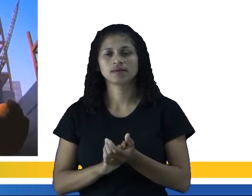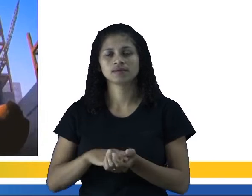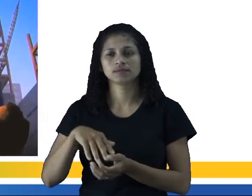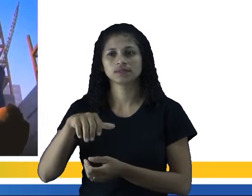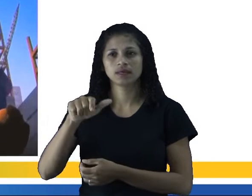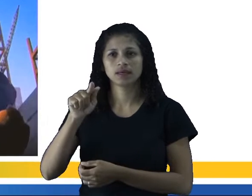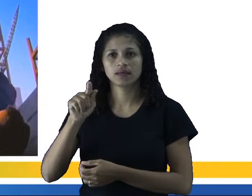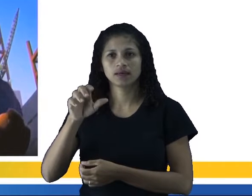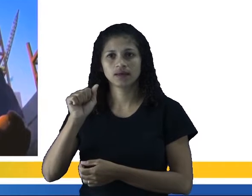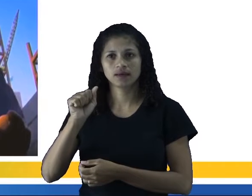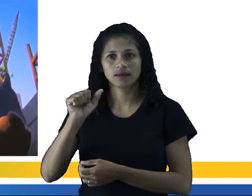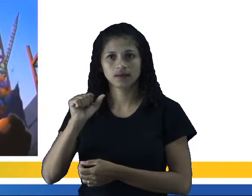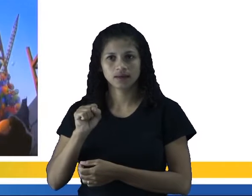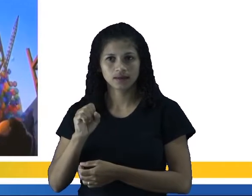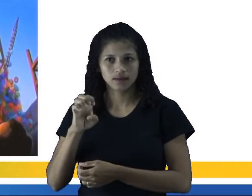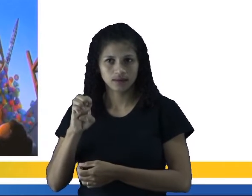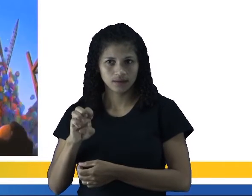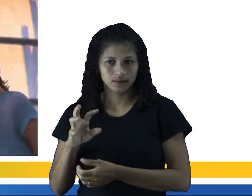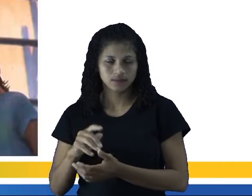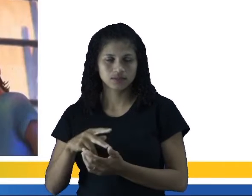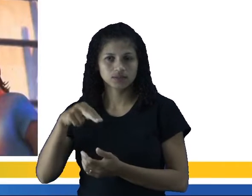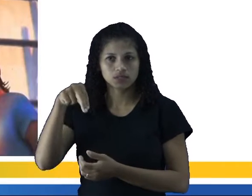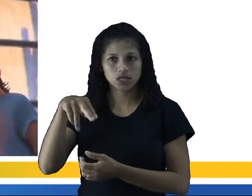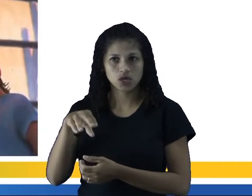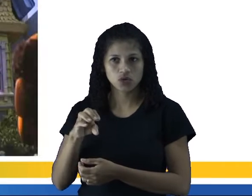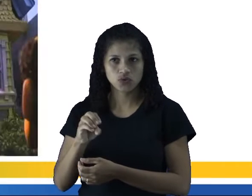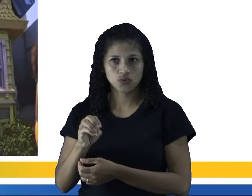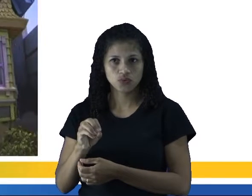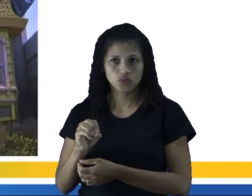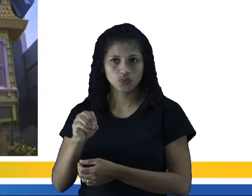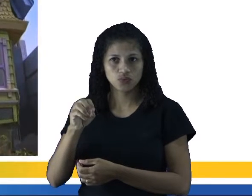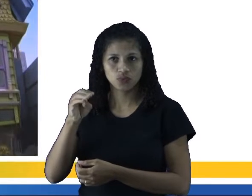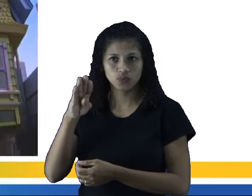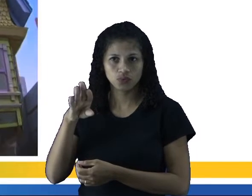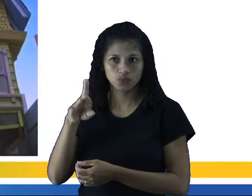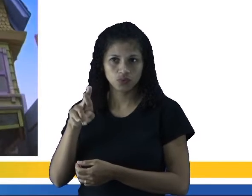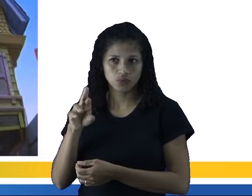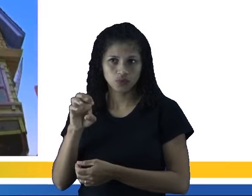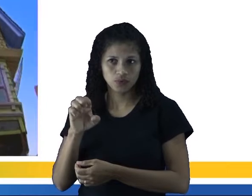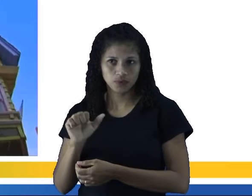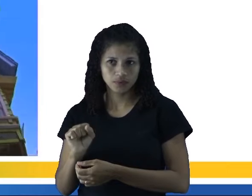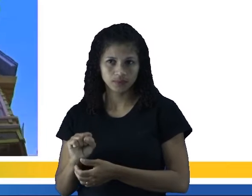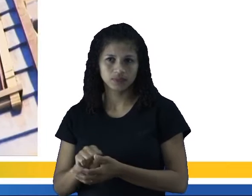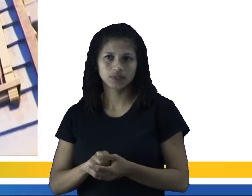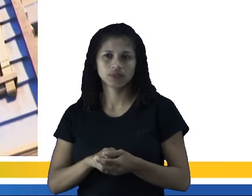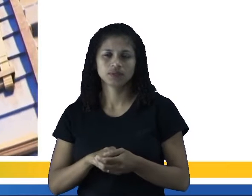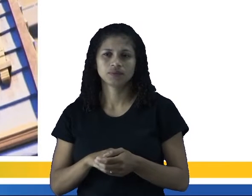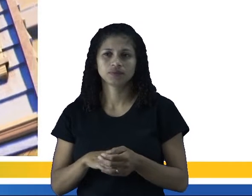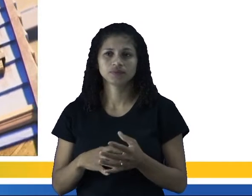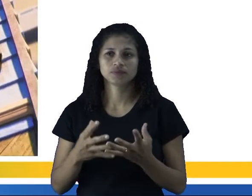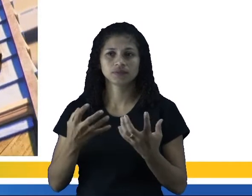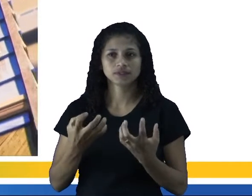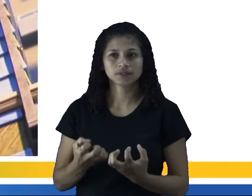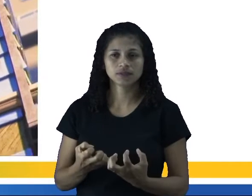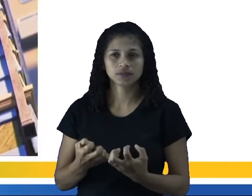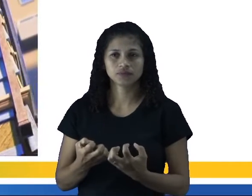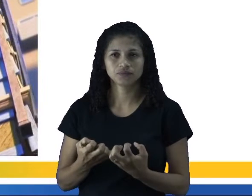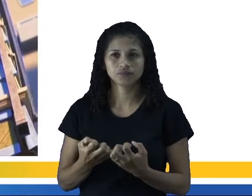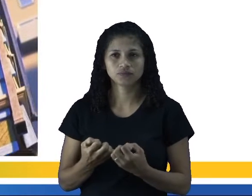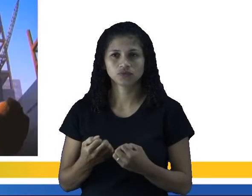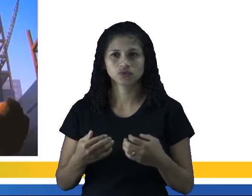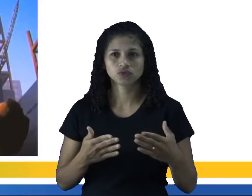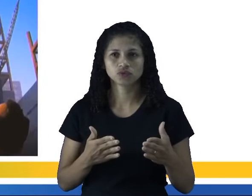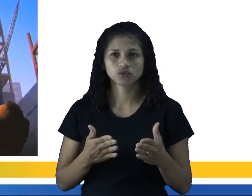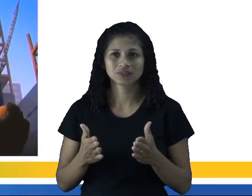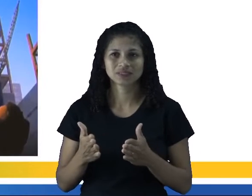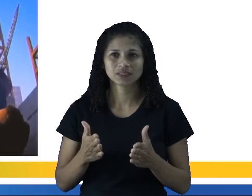gases nobres estão todos, né, no estado gasoso, em temperatura ambiente. Eles recebem a